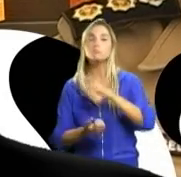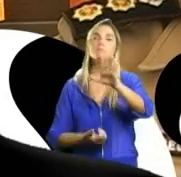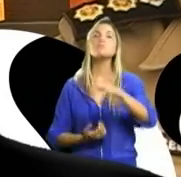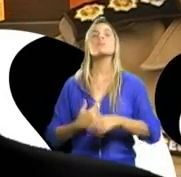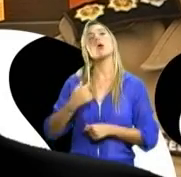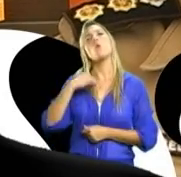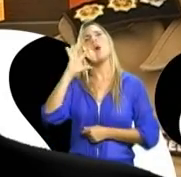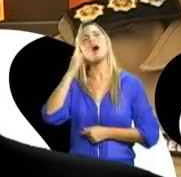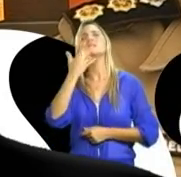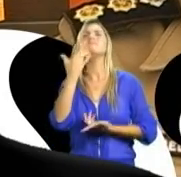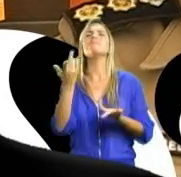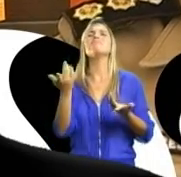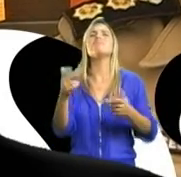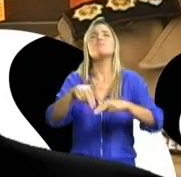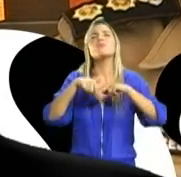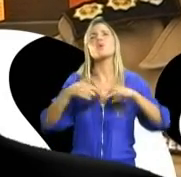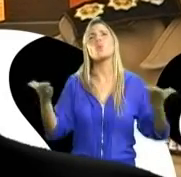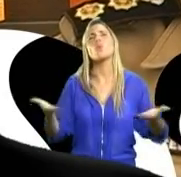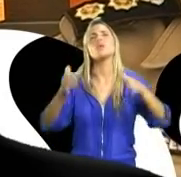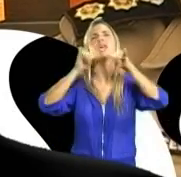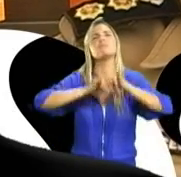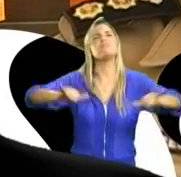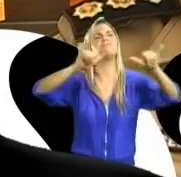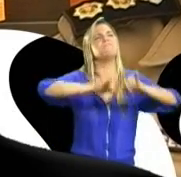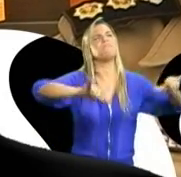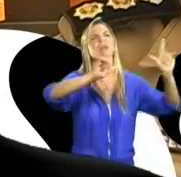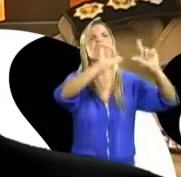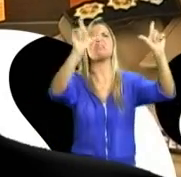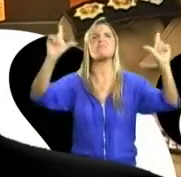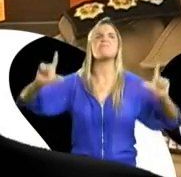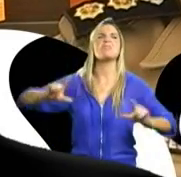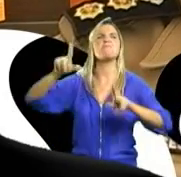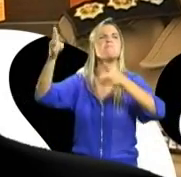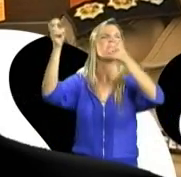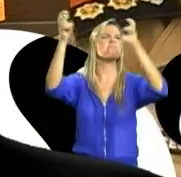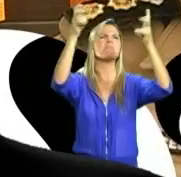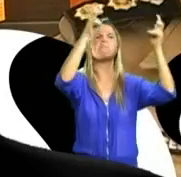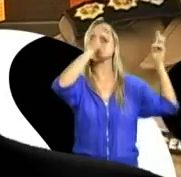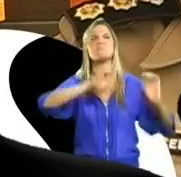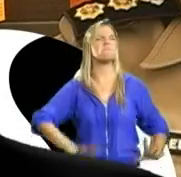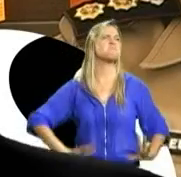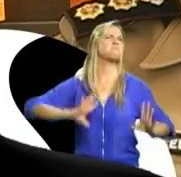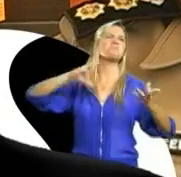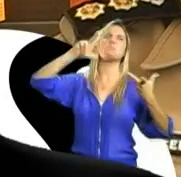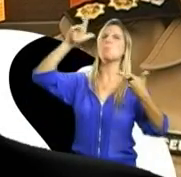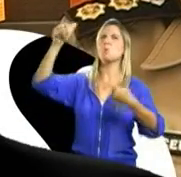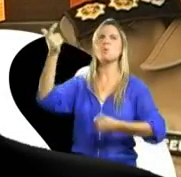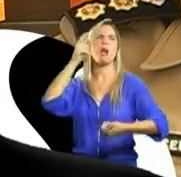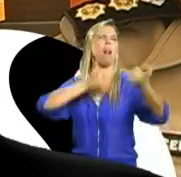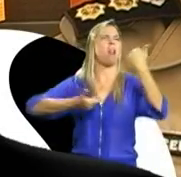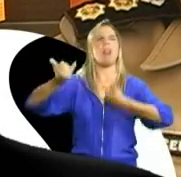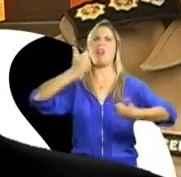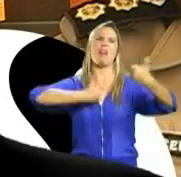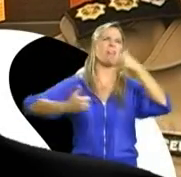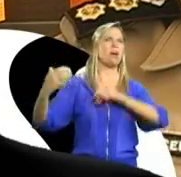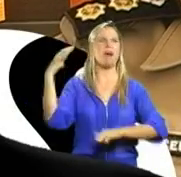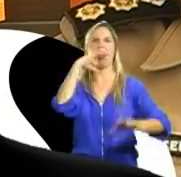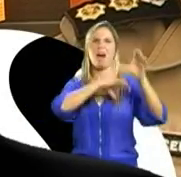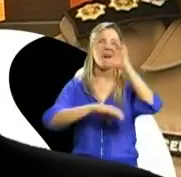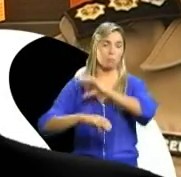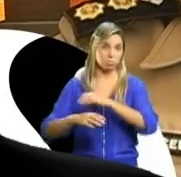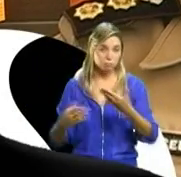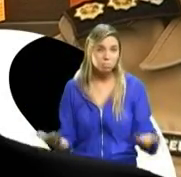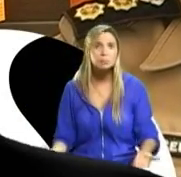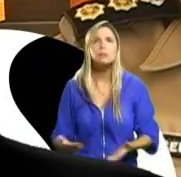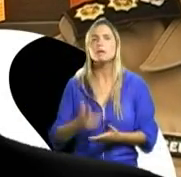da própria informação. Hoje, os fatos do mundo inteiro chegam até as pessoas assim, no momento quase